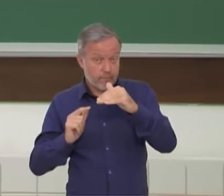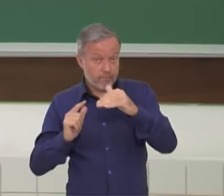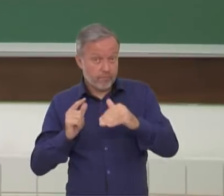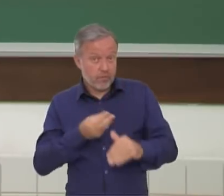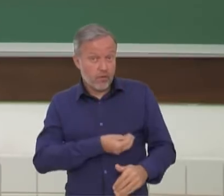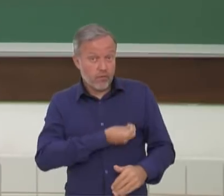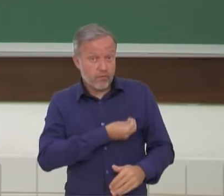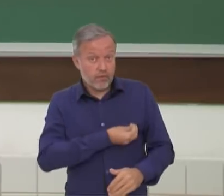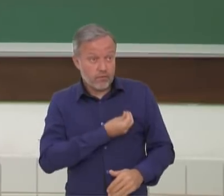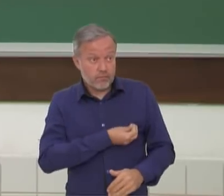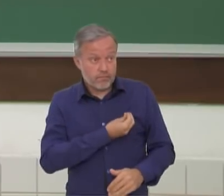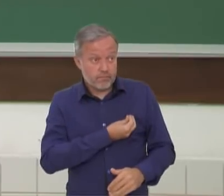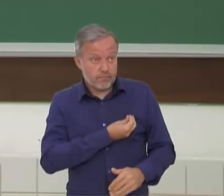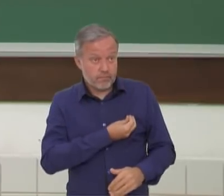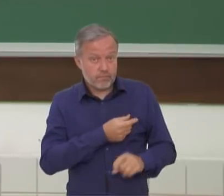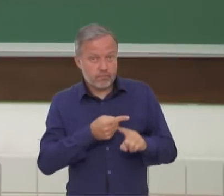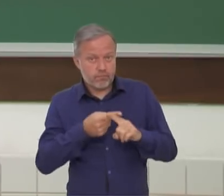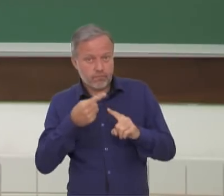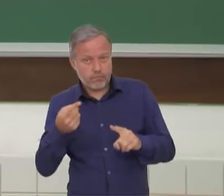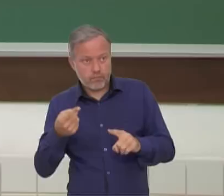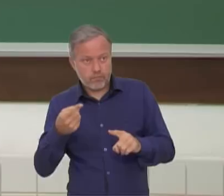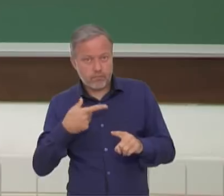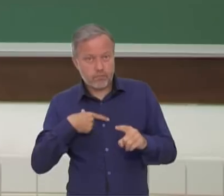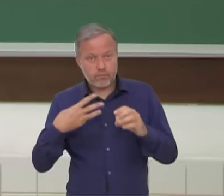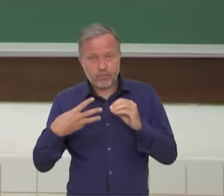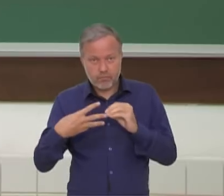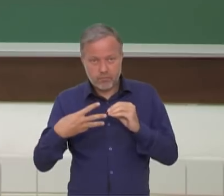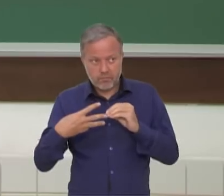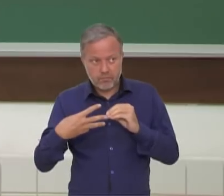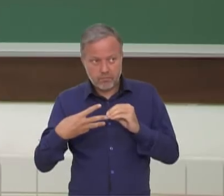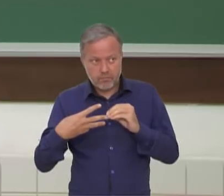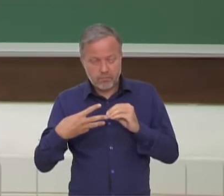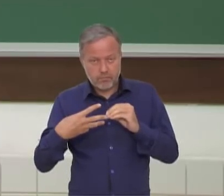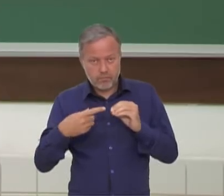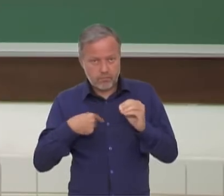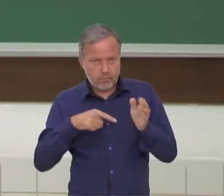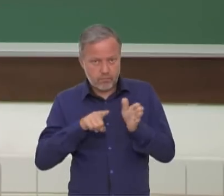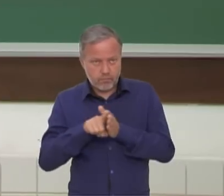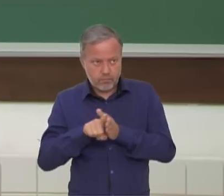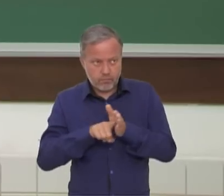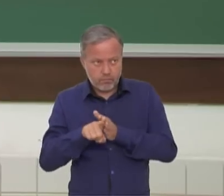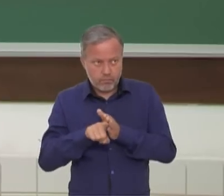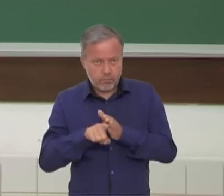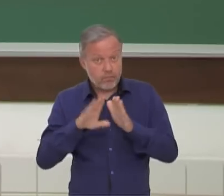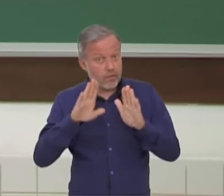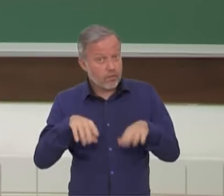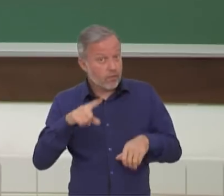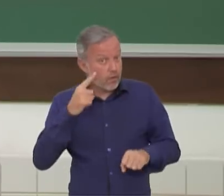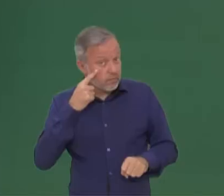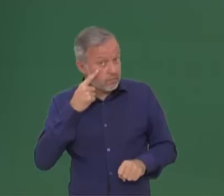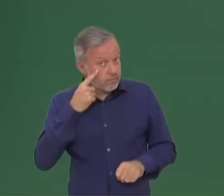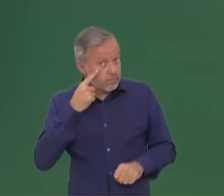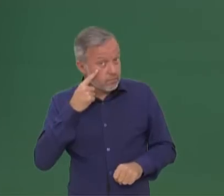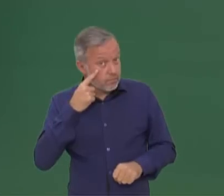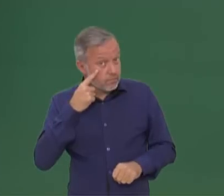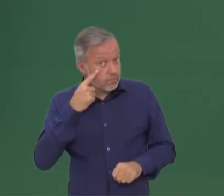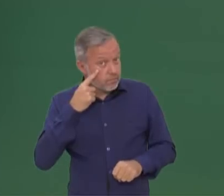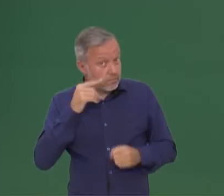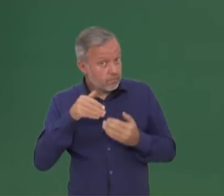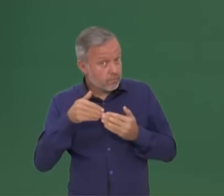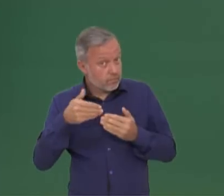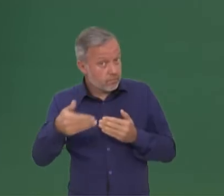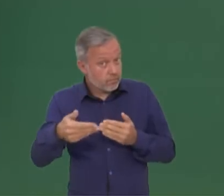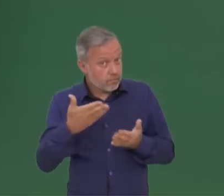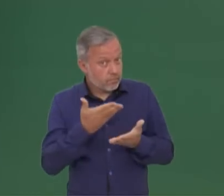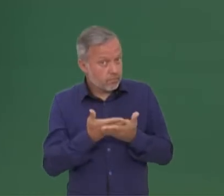seres vivos. Mesmo não tendo células, ele fazendo isso, pesquisadores ficam nesta dúvida. E ao longo dessa